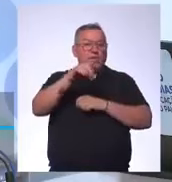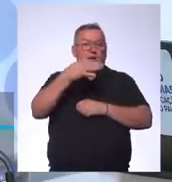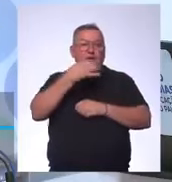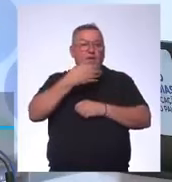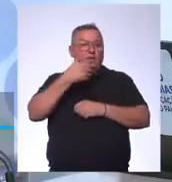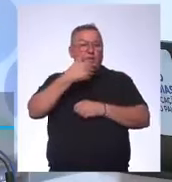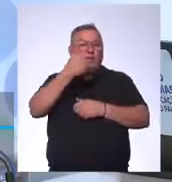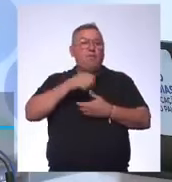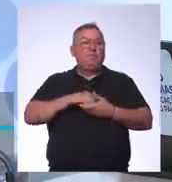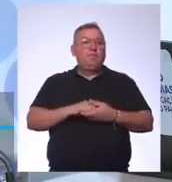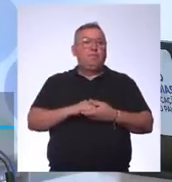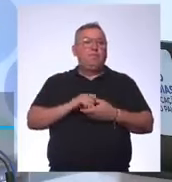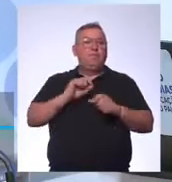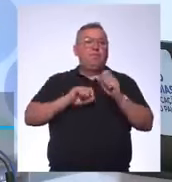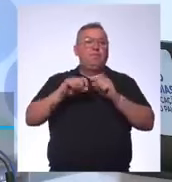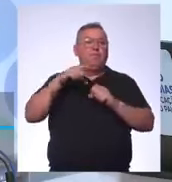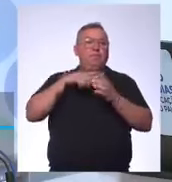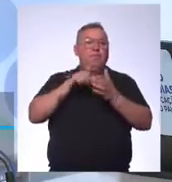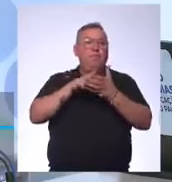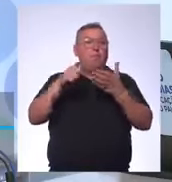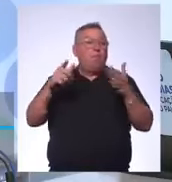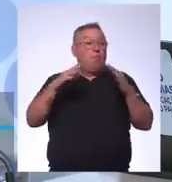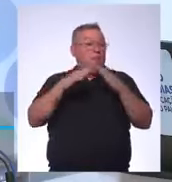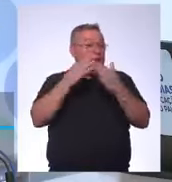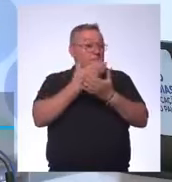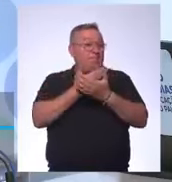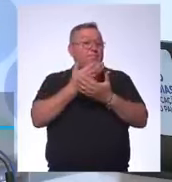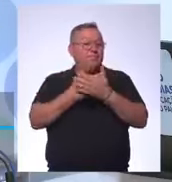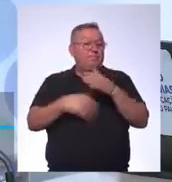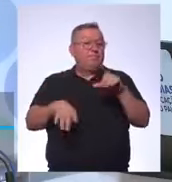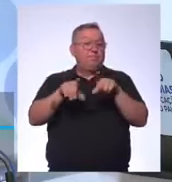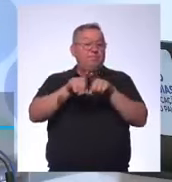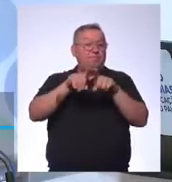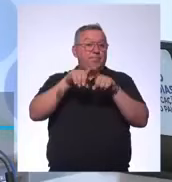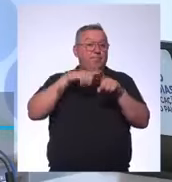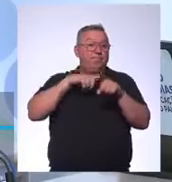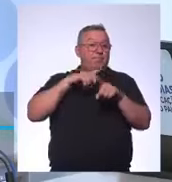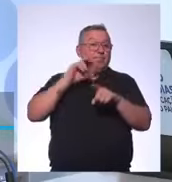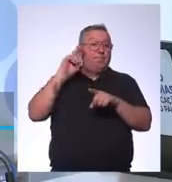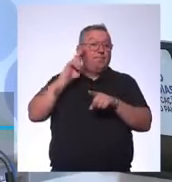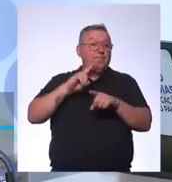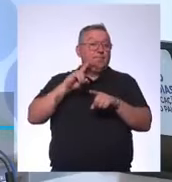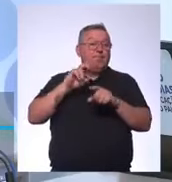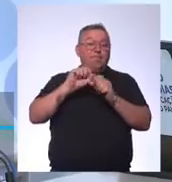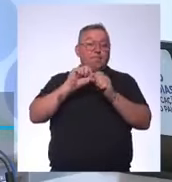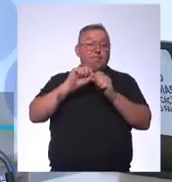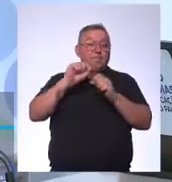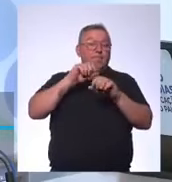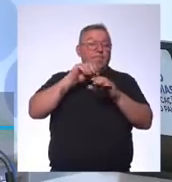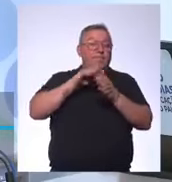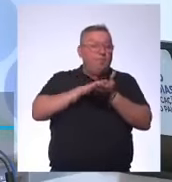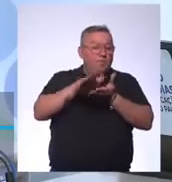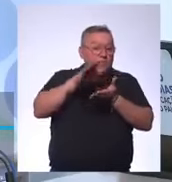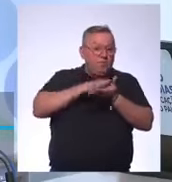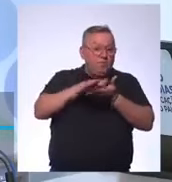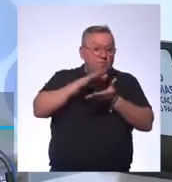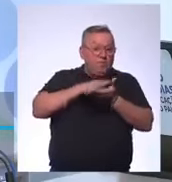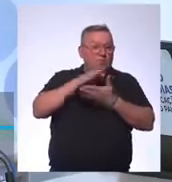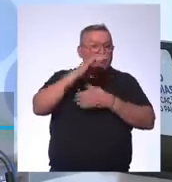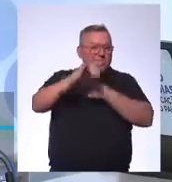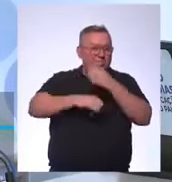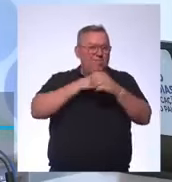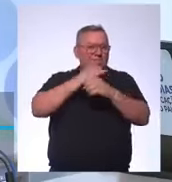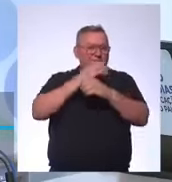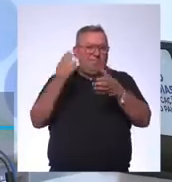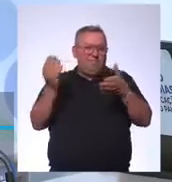melhor, ok? Quem tem o jornalzinho da escola, que acredito que não esteja sendo impresso, né? Tem um site aí,